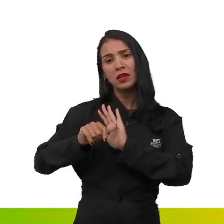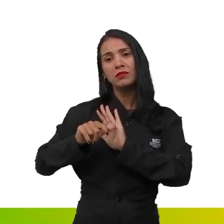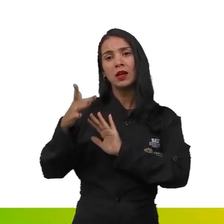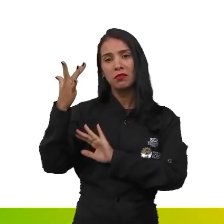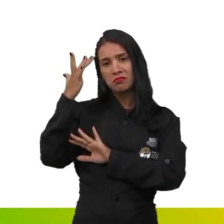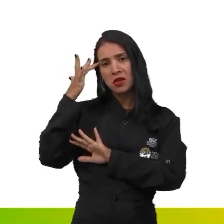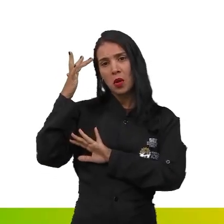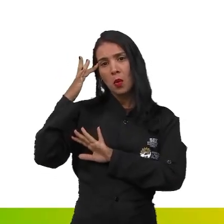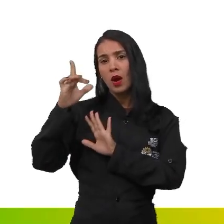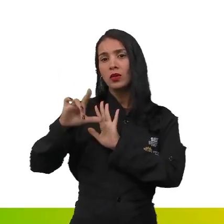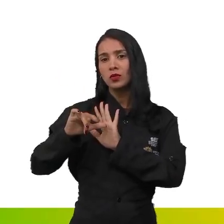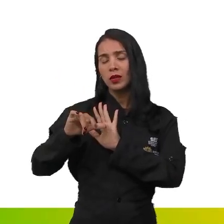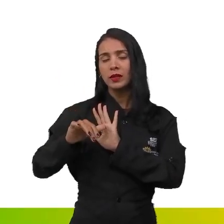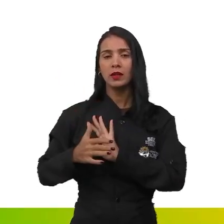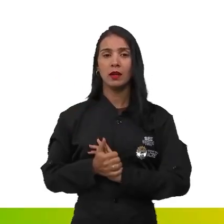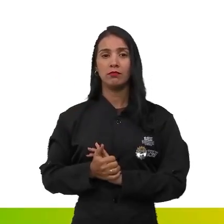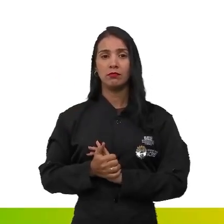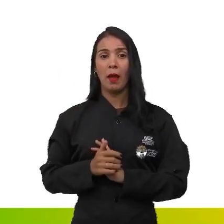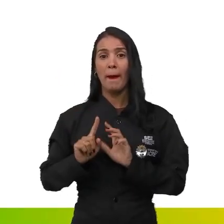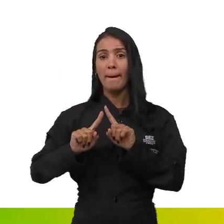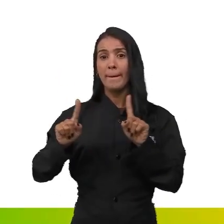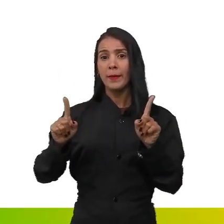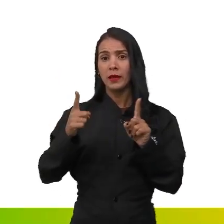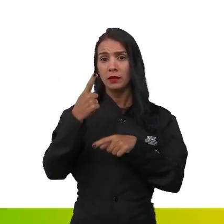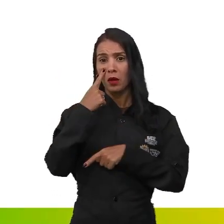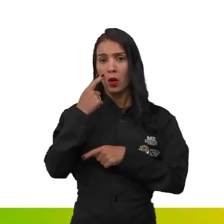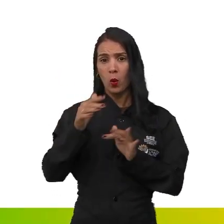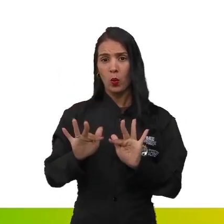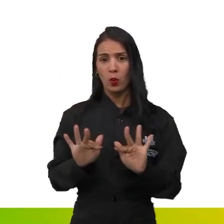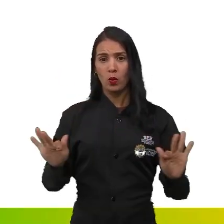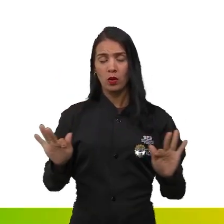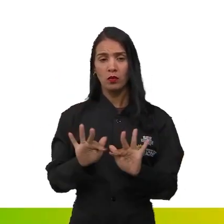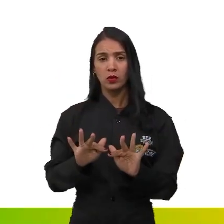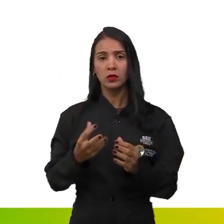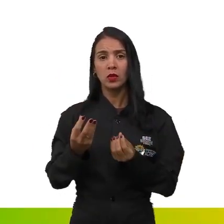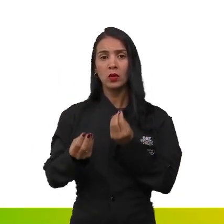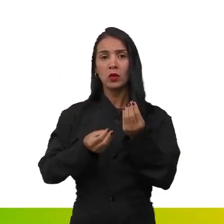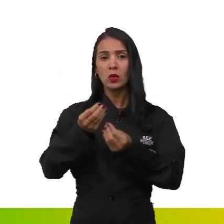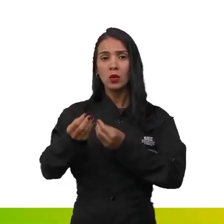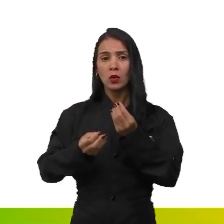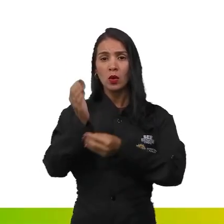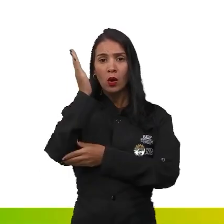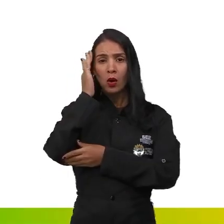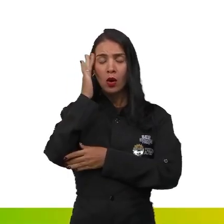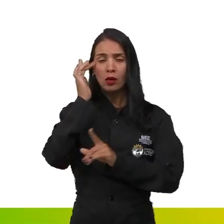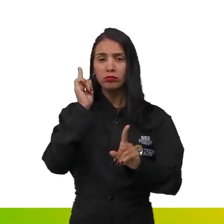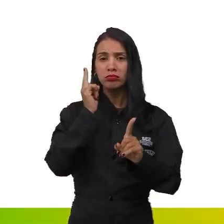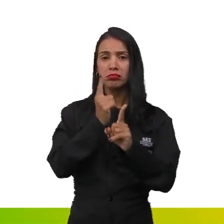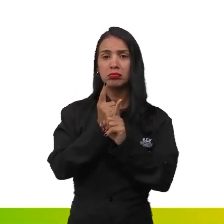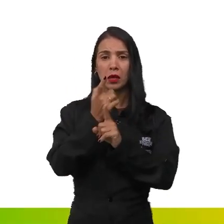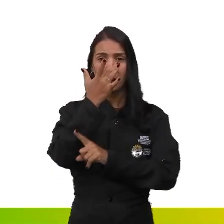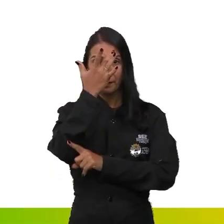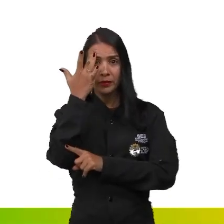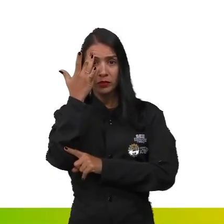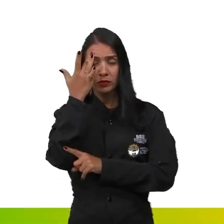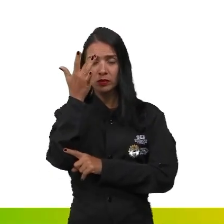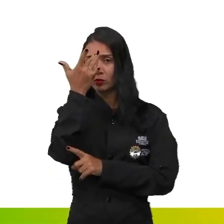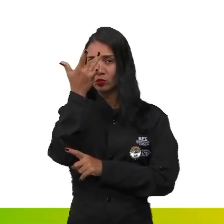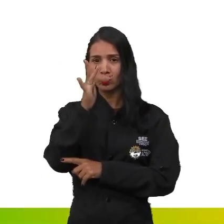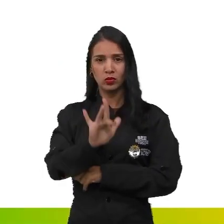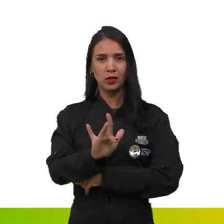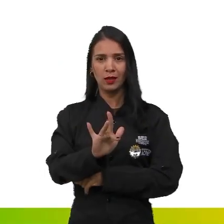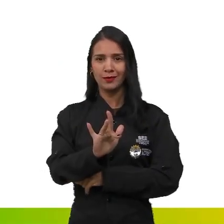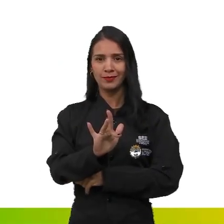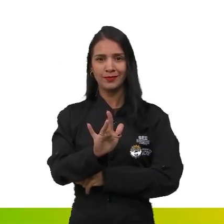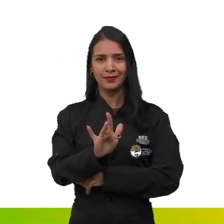não consigo identificar quem realiza a ação de modo direto. No entanto, eu tenho aqui um